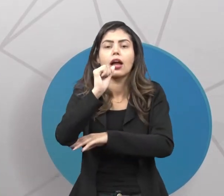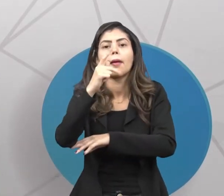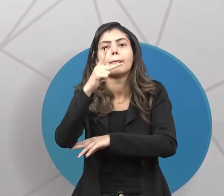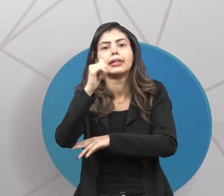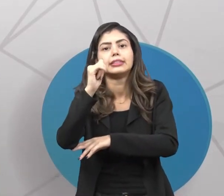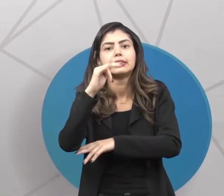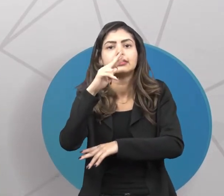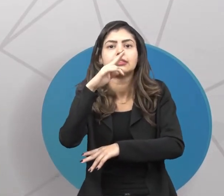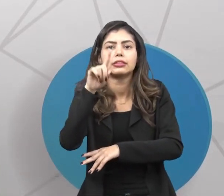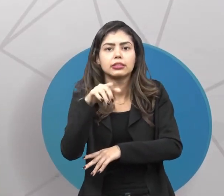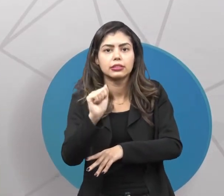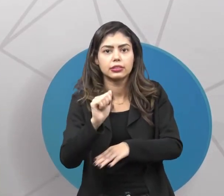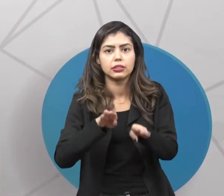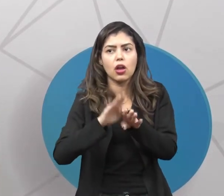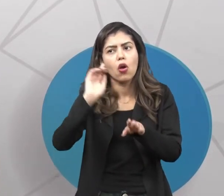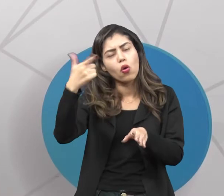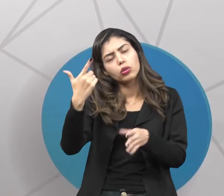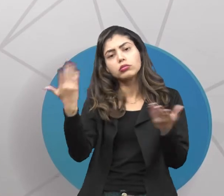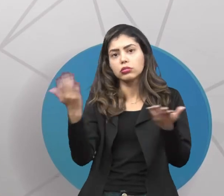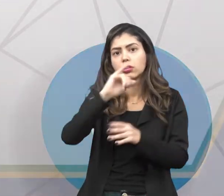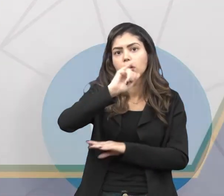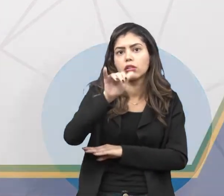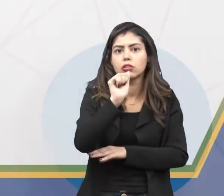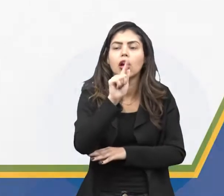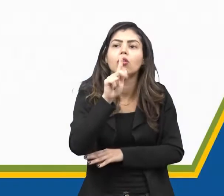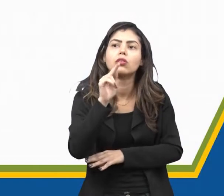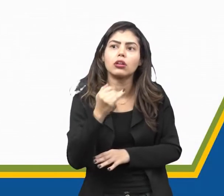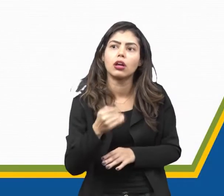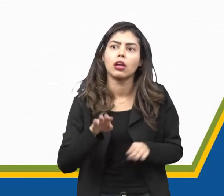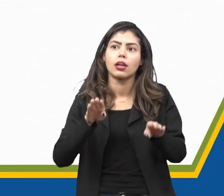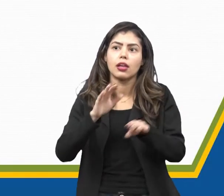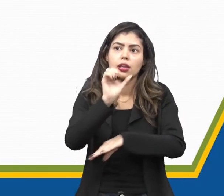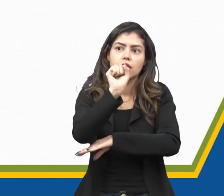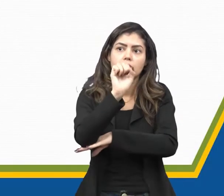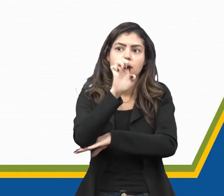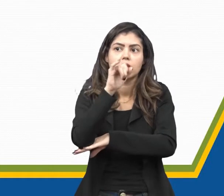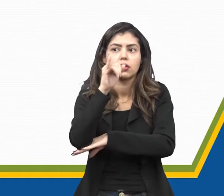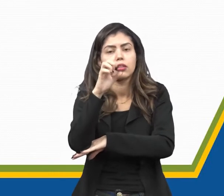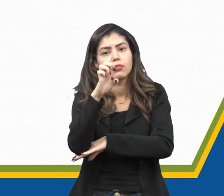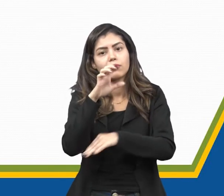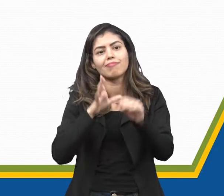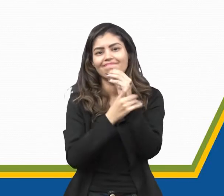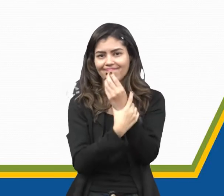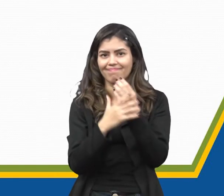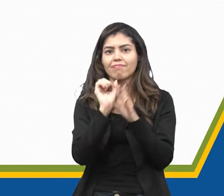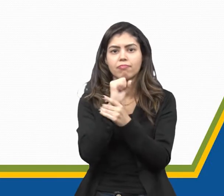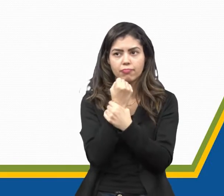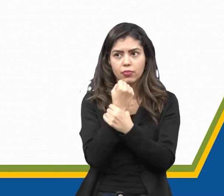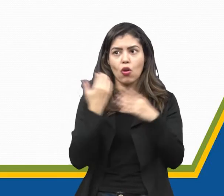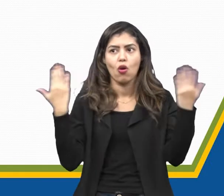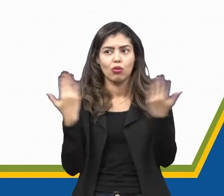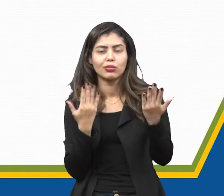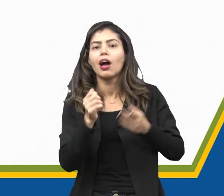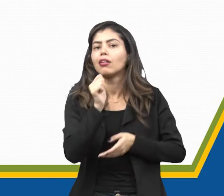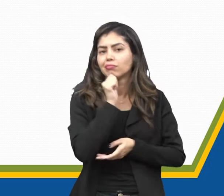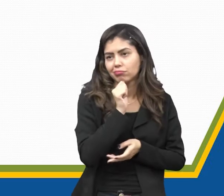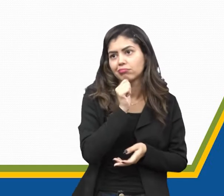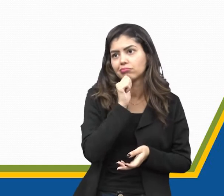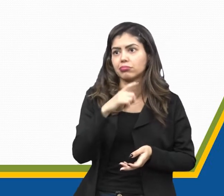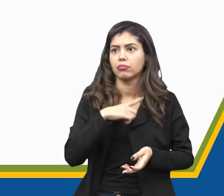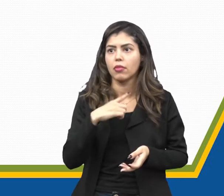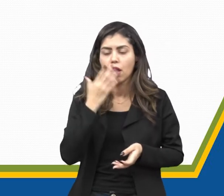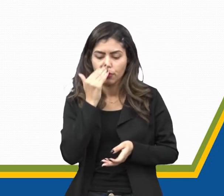Tem outros termos aí, tá? Esse é o chamado jagunço. E semi-escravidão, pessoal. Infelizmente, nós ainda temos, tá, um trabalho